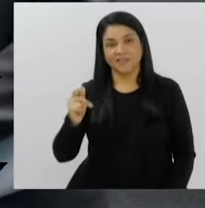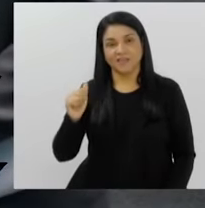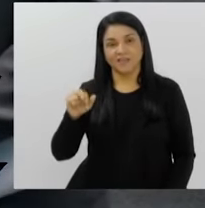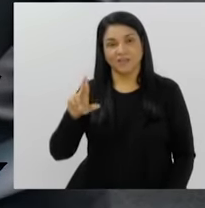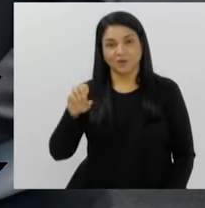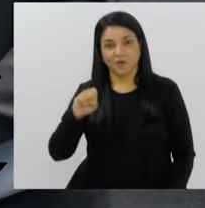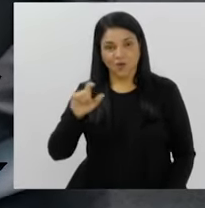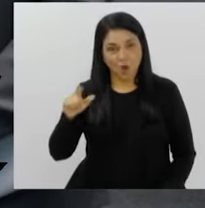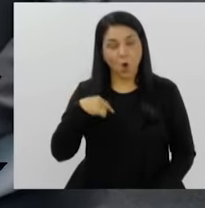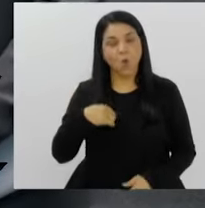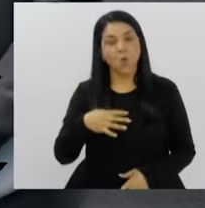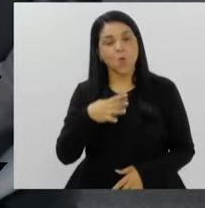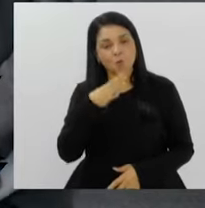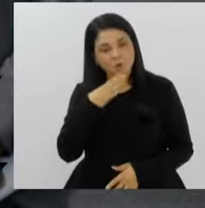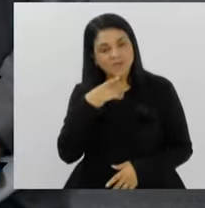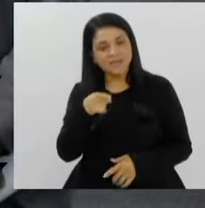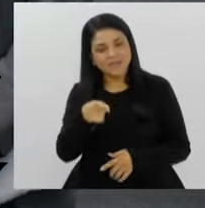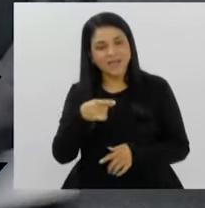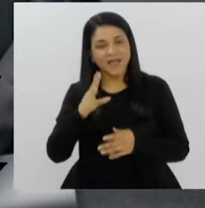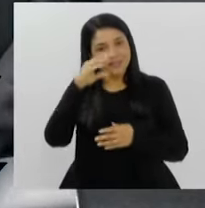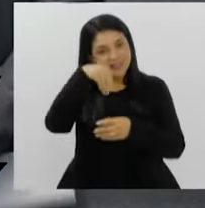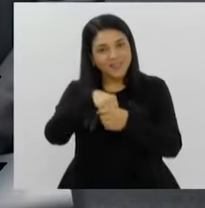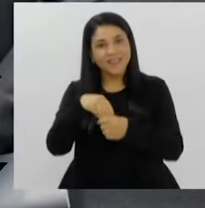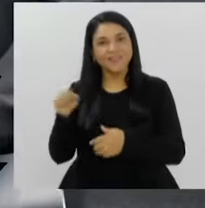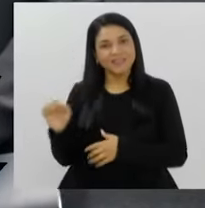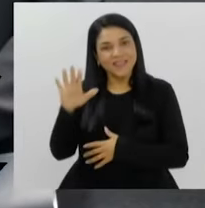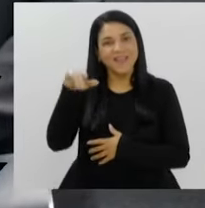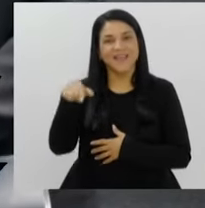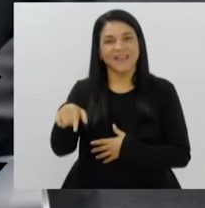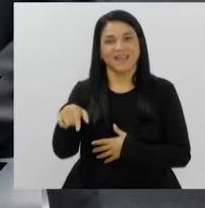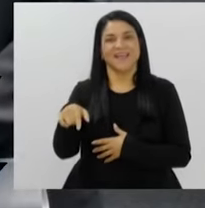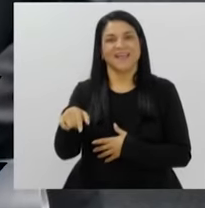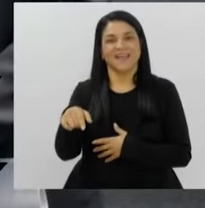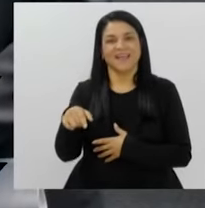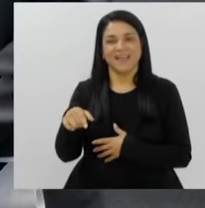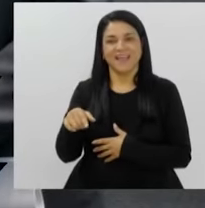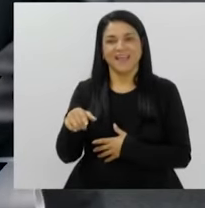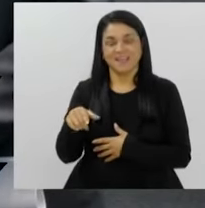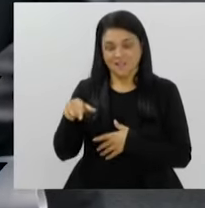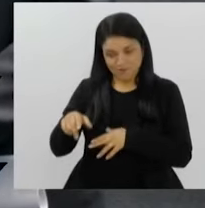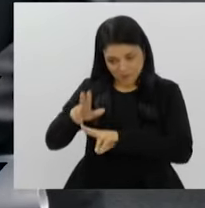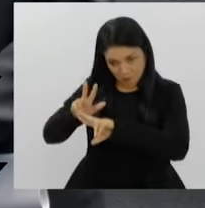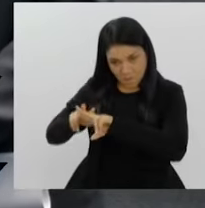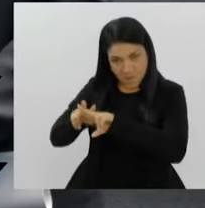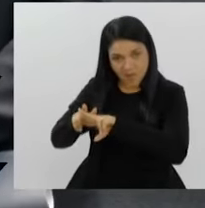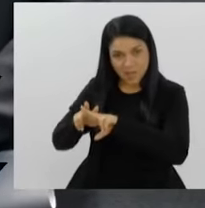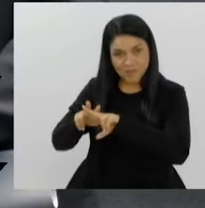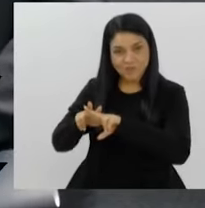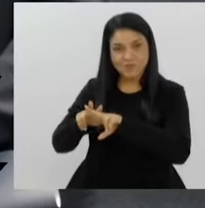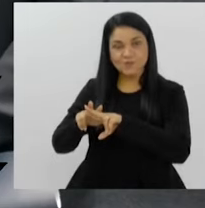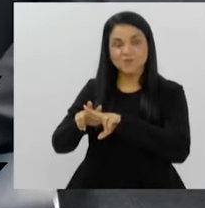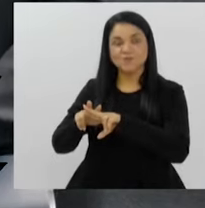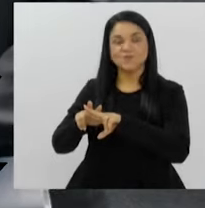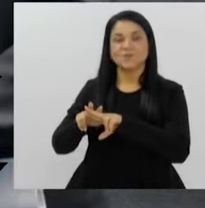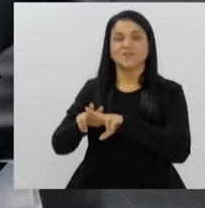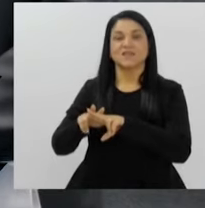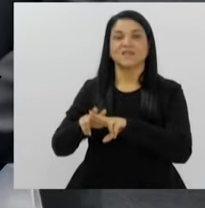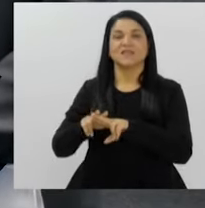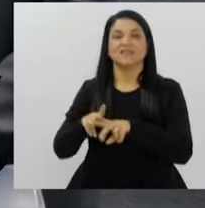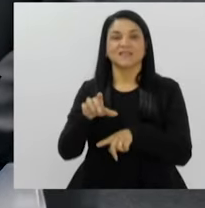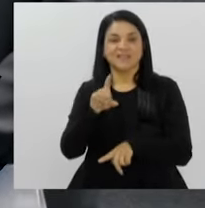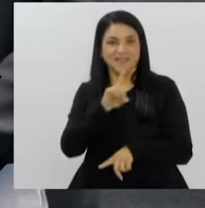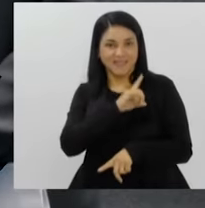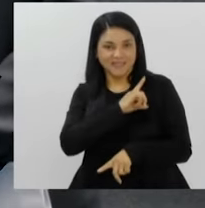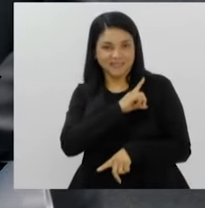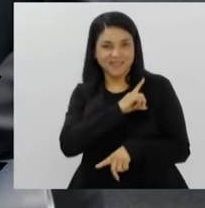não. Não é no recreio, não, gente. Queria, vai lá, rapaziada, que ficou aqui ainda, para esculachar o nosso Rio de Janeiro. Vai lá